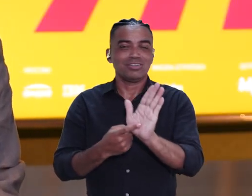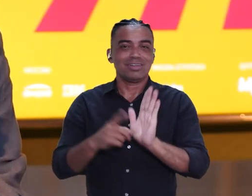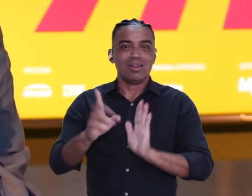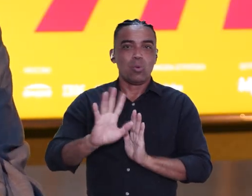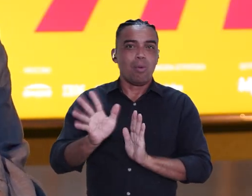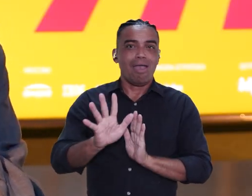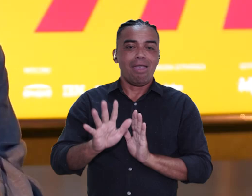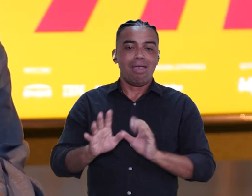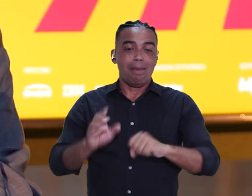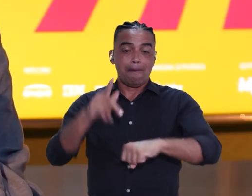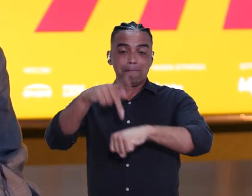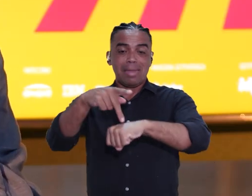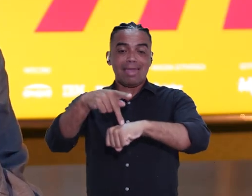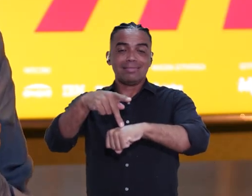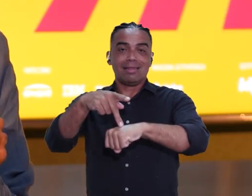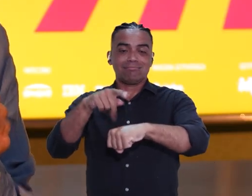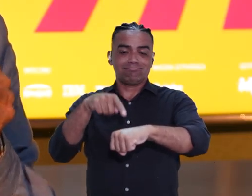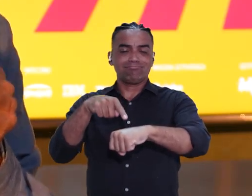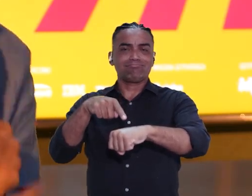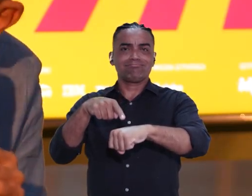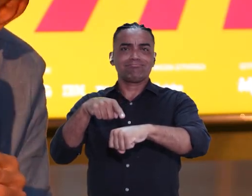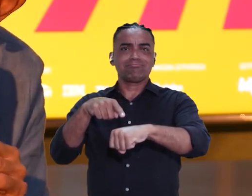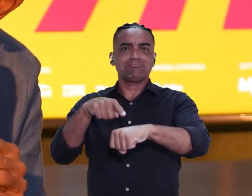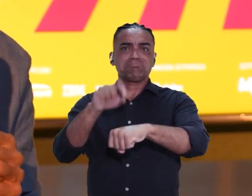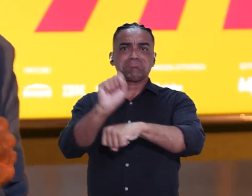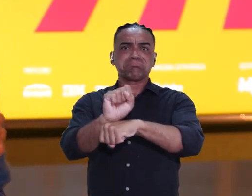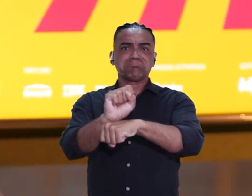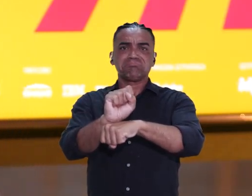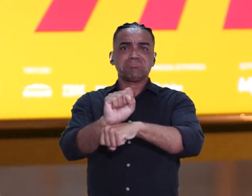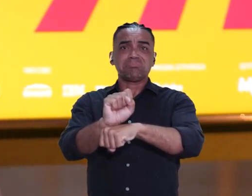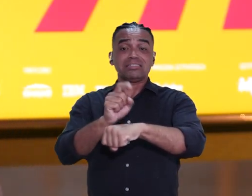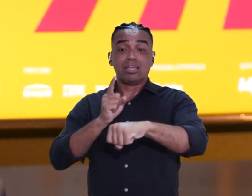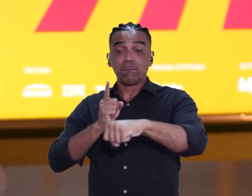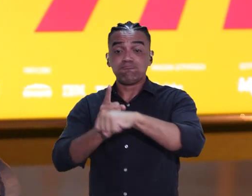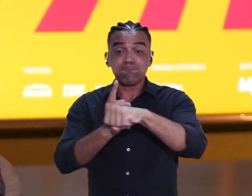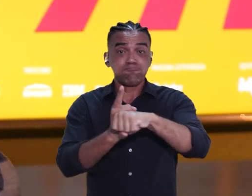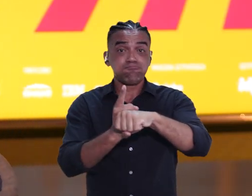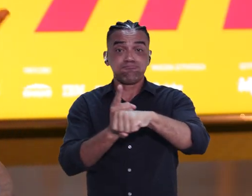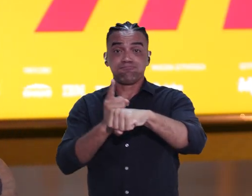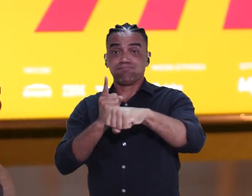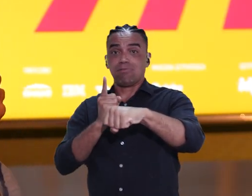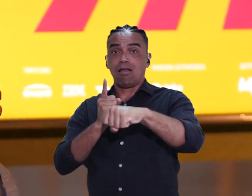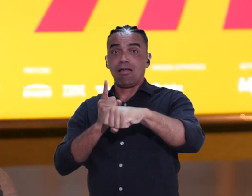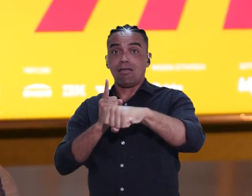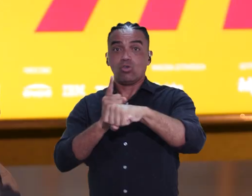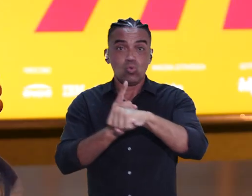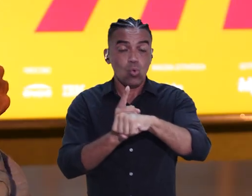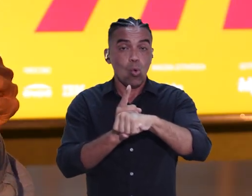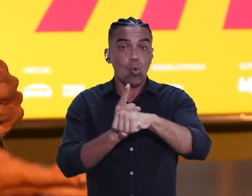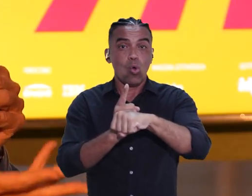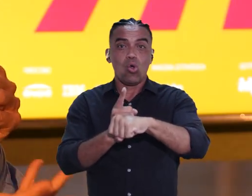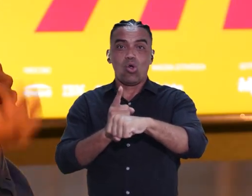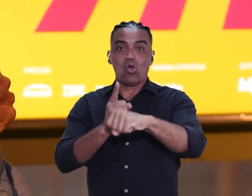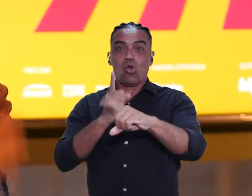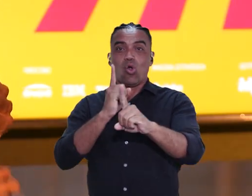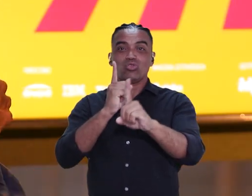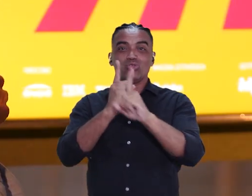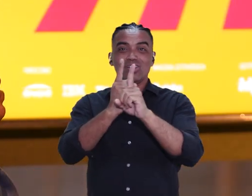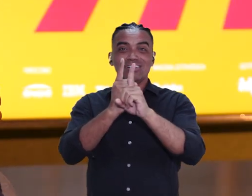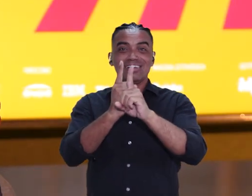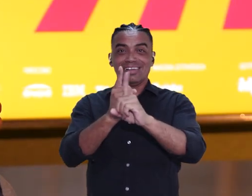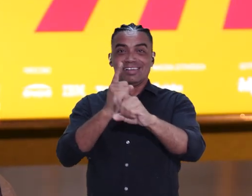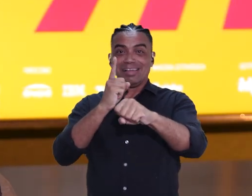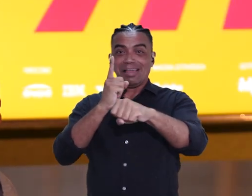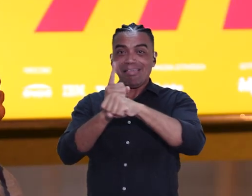uma coisa estática, havia uma pedra, mas que há um embate, não é? E esse embate com essa opacidade